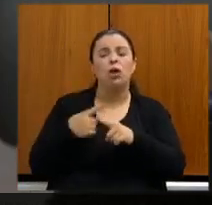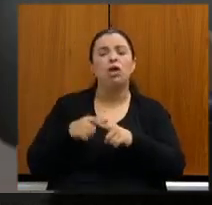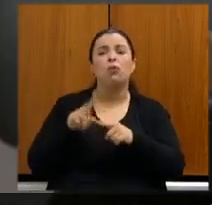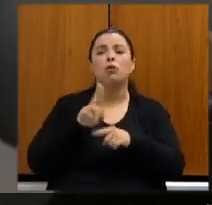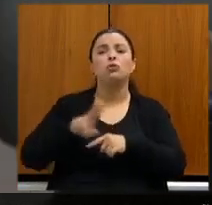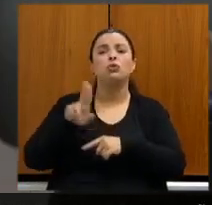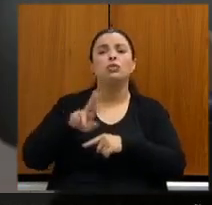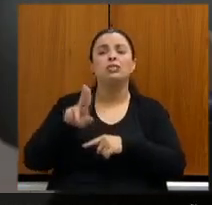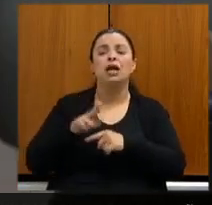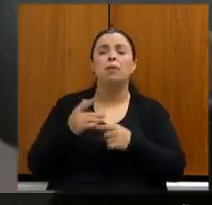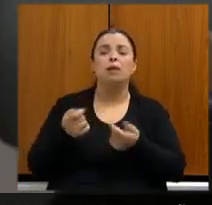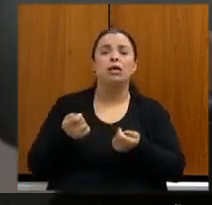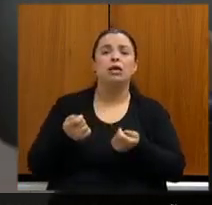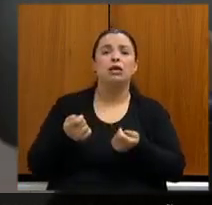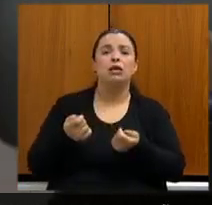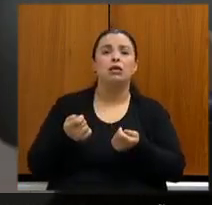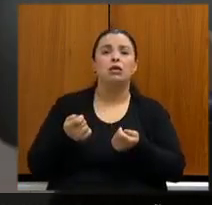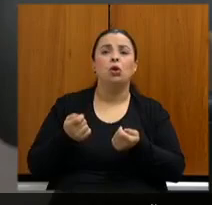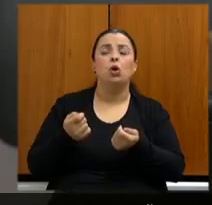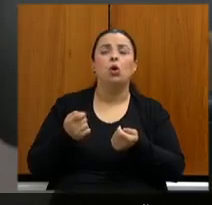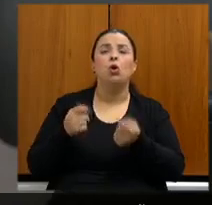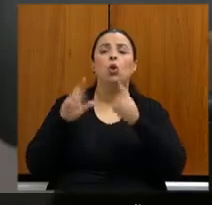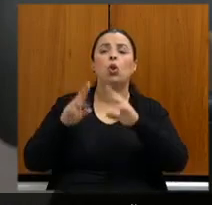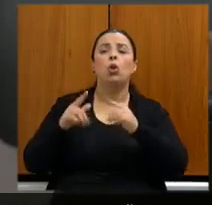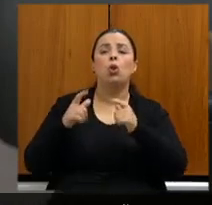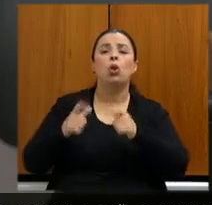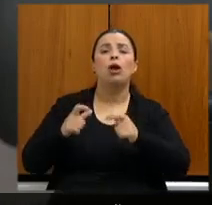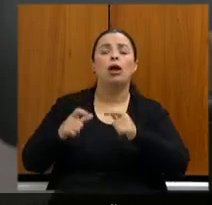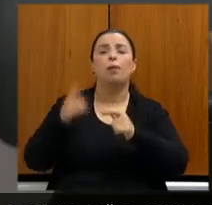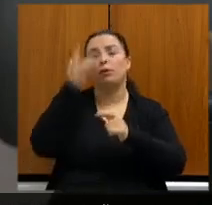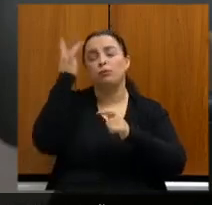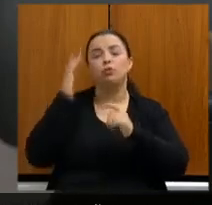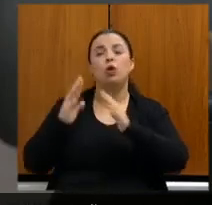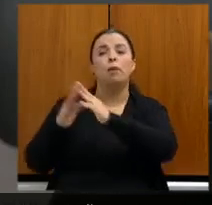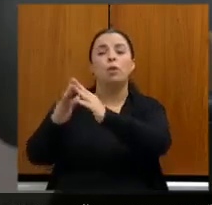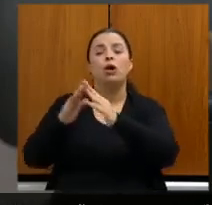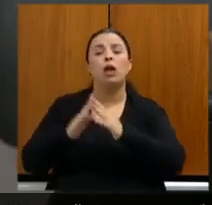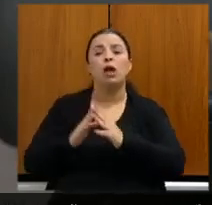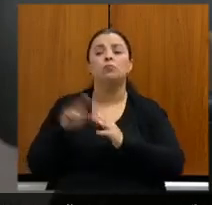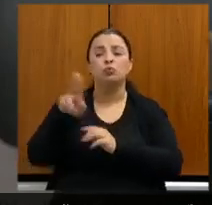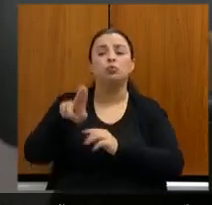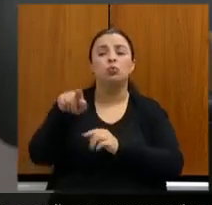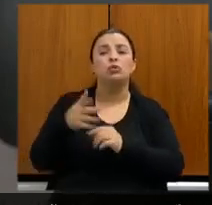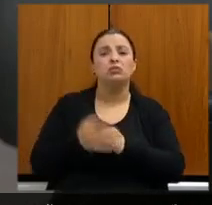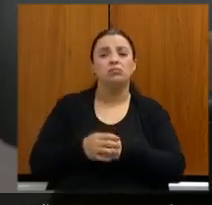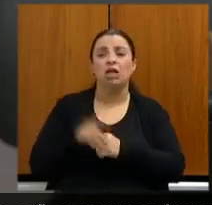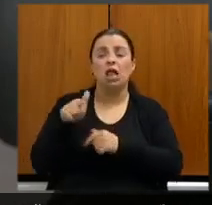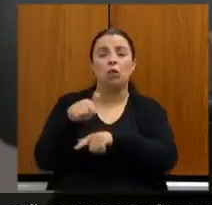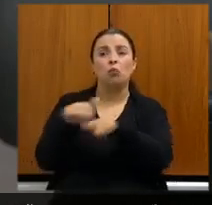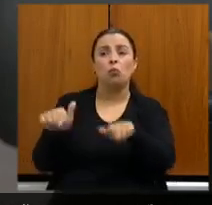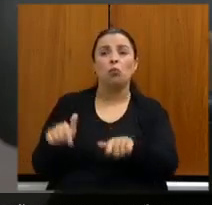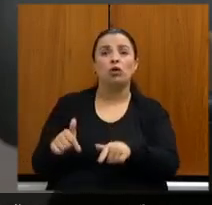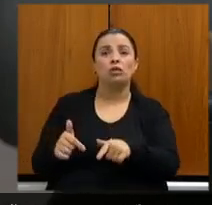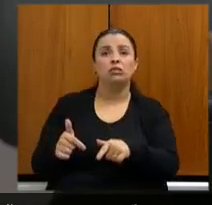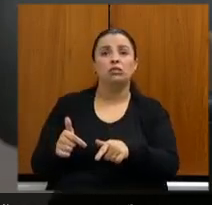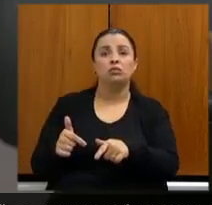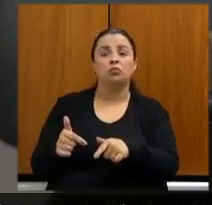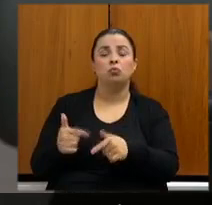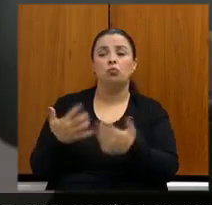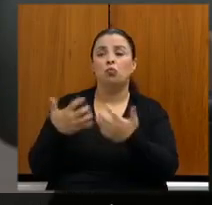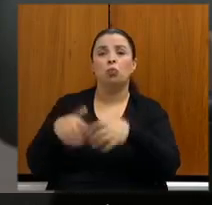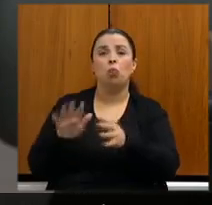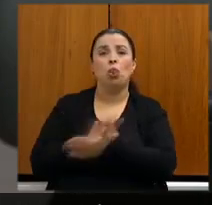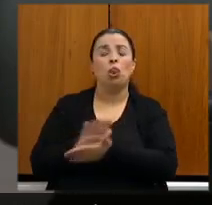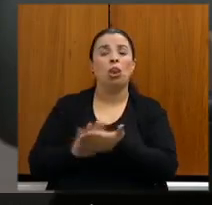social essas respostas que a gente precisa também elaborando para sair um pouco do apagar incêndio mas